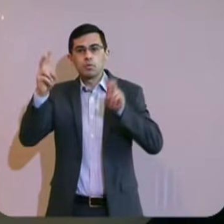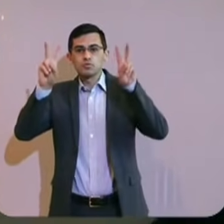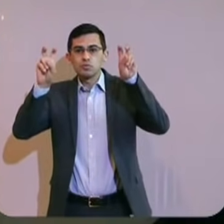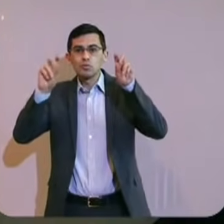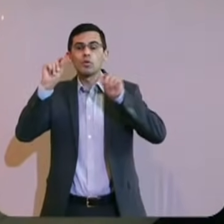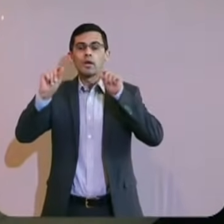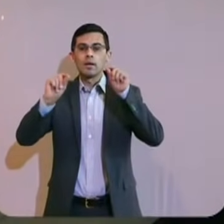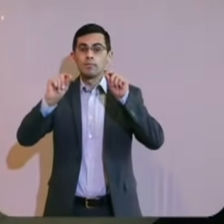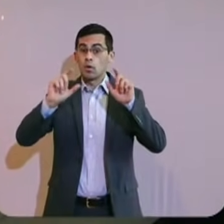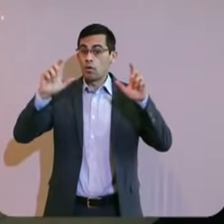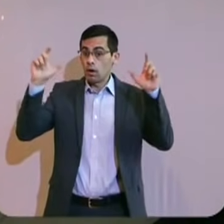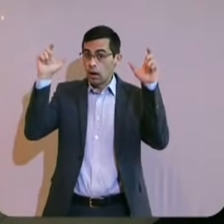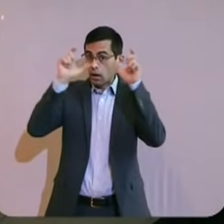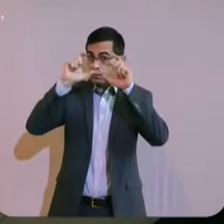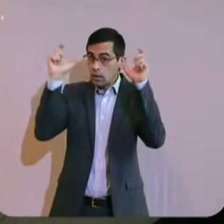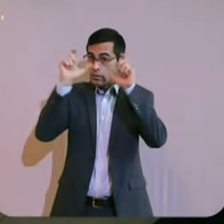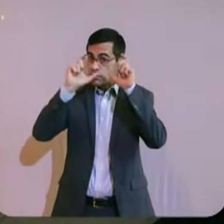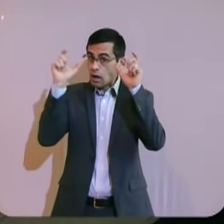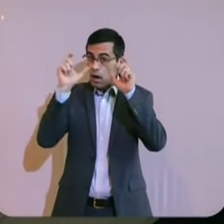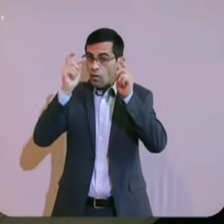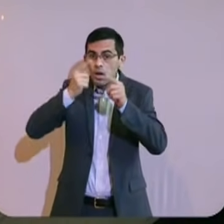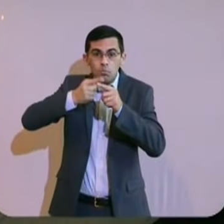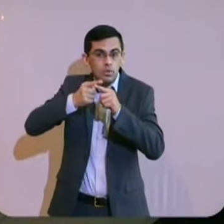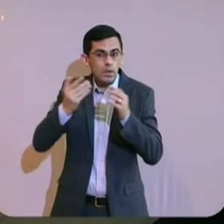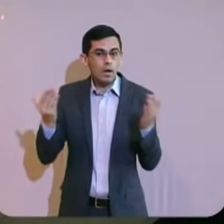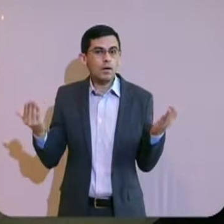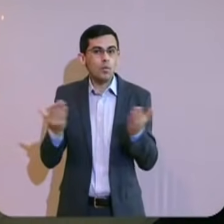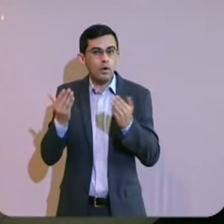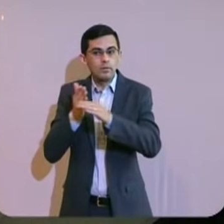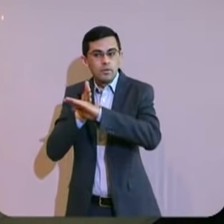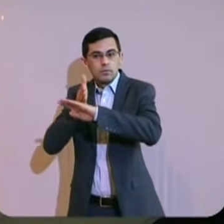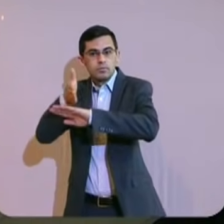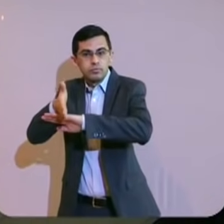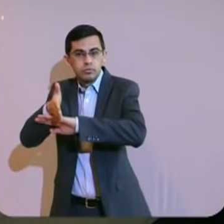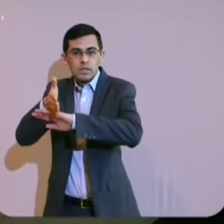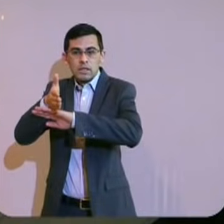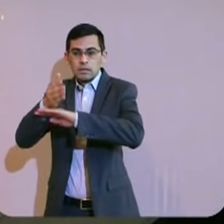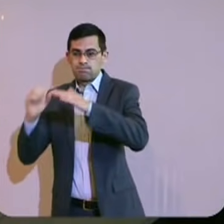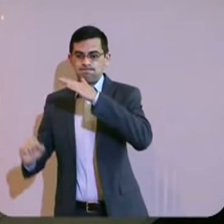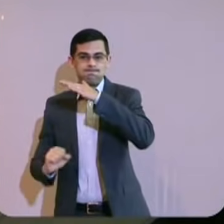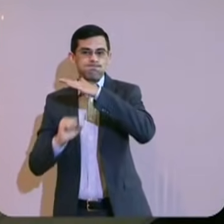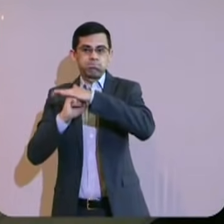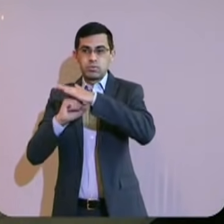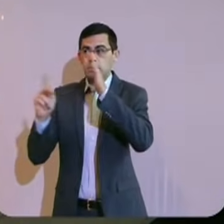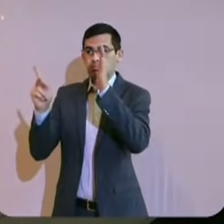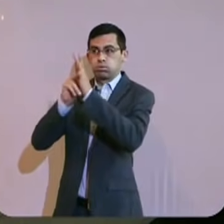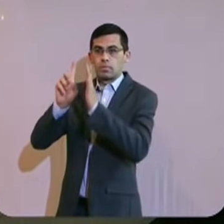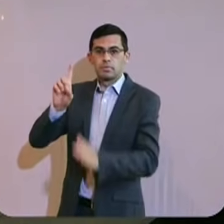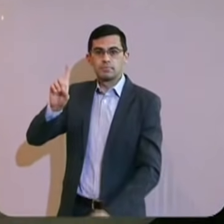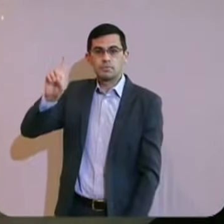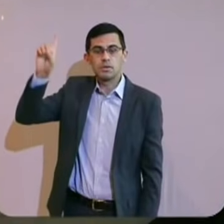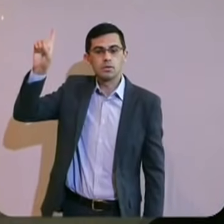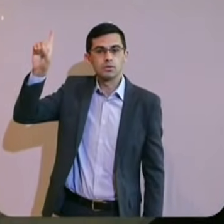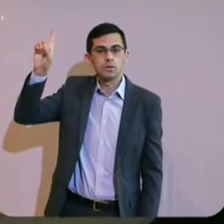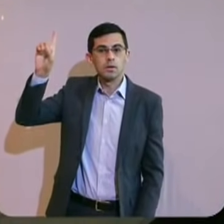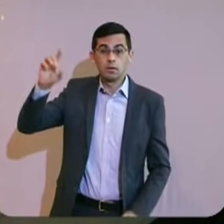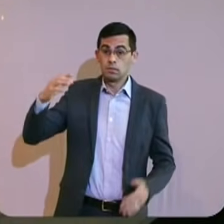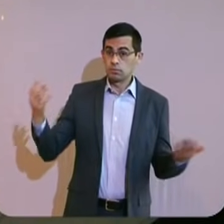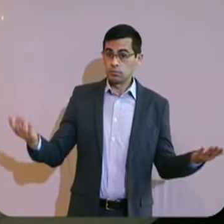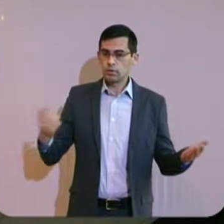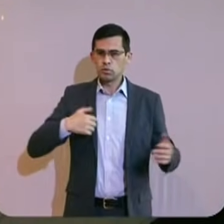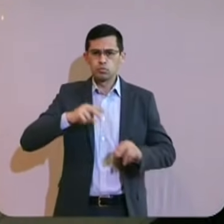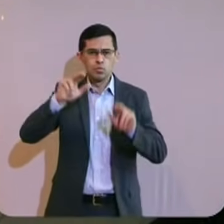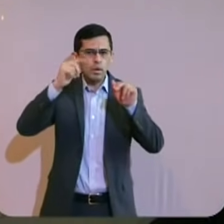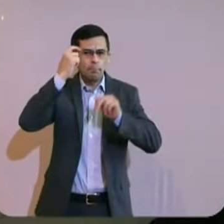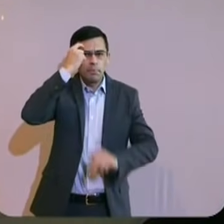dizer assim: toma cuidado, porque agora você vai entrar na abundância. E olha só, eu nunca